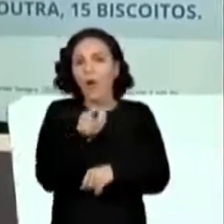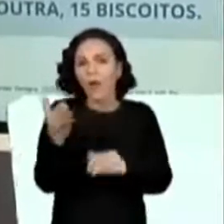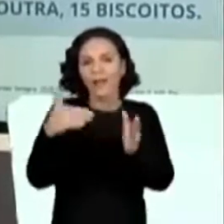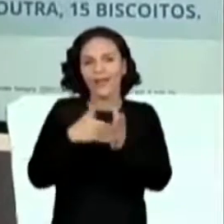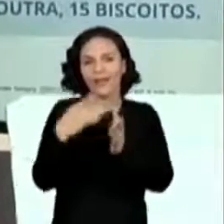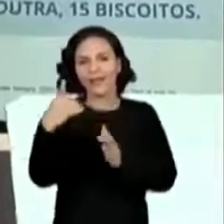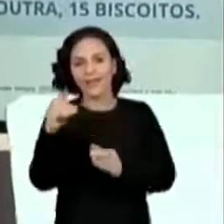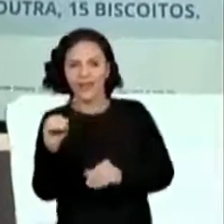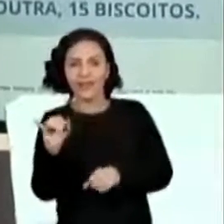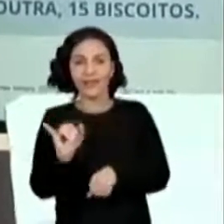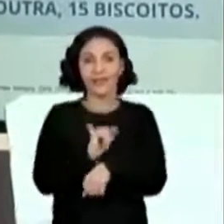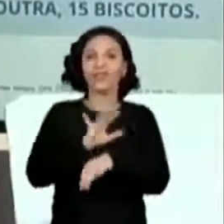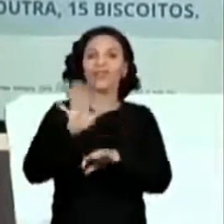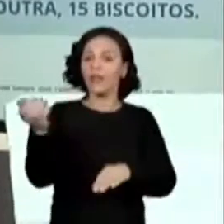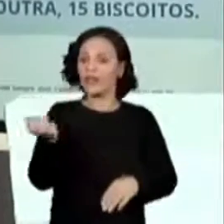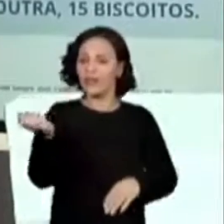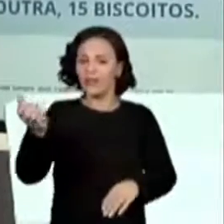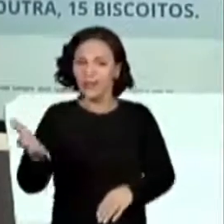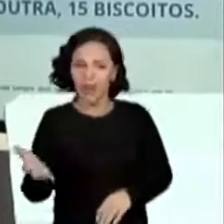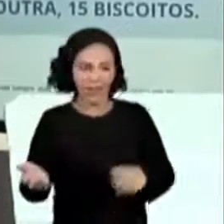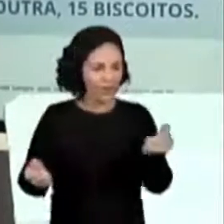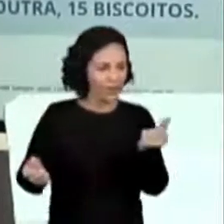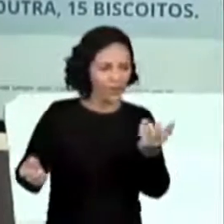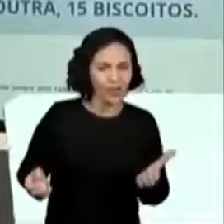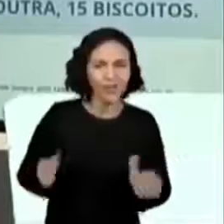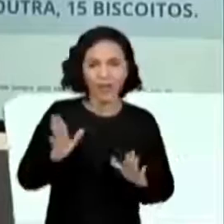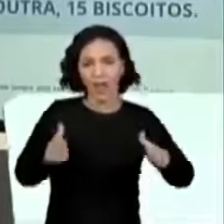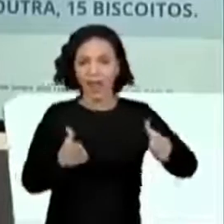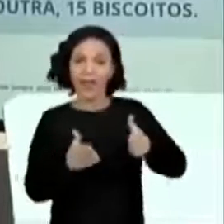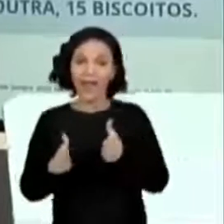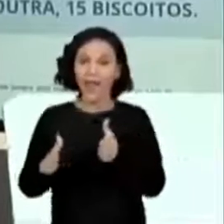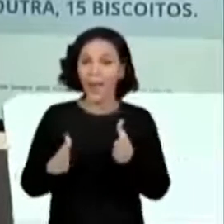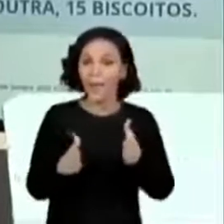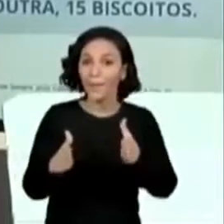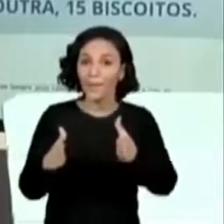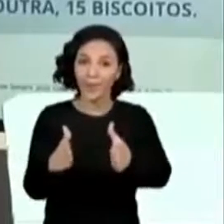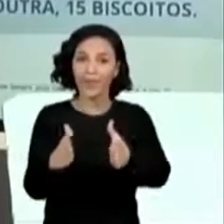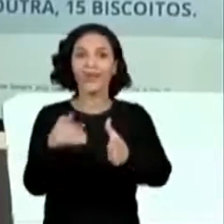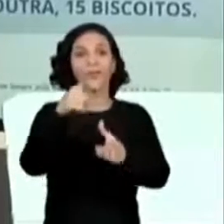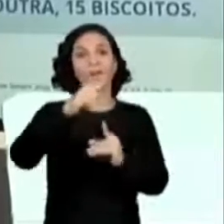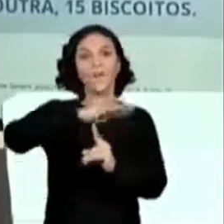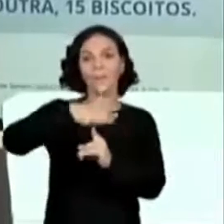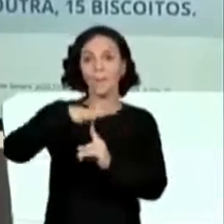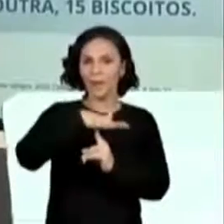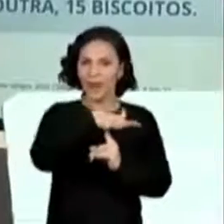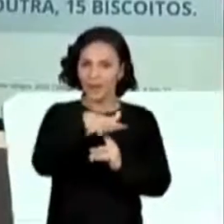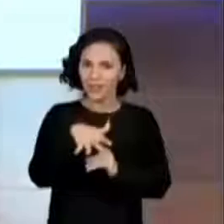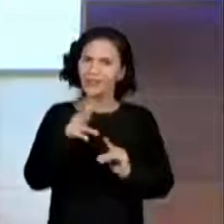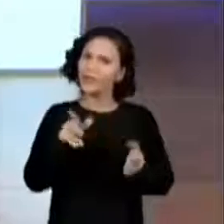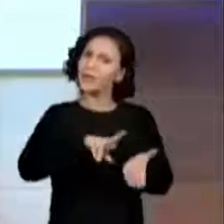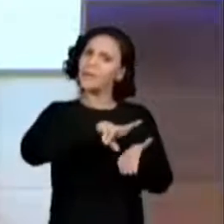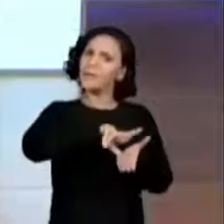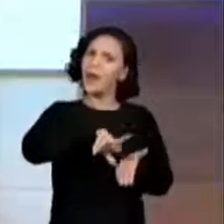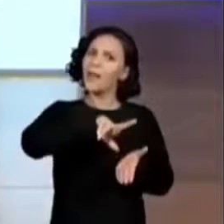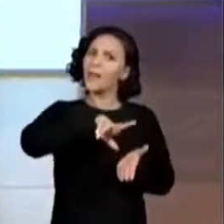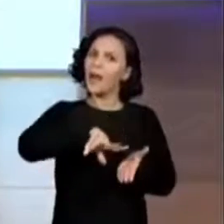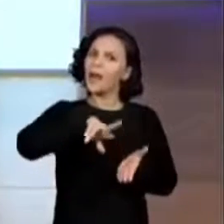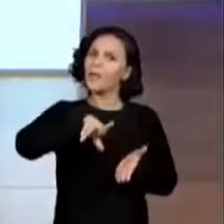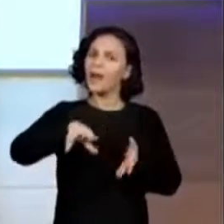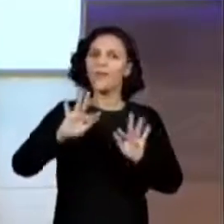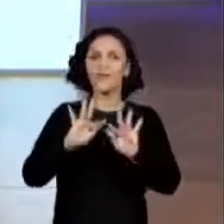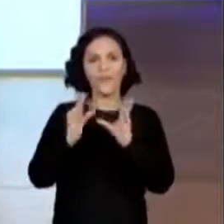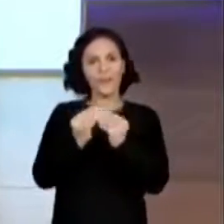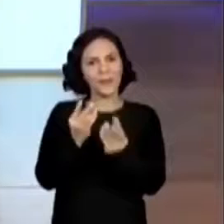A gente jogou dado, a gente fez o caminho que eles fazem até a praça. Então a gente viu muita,